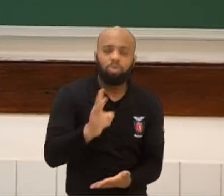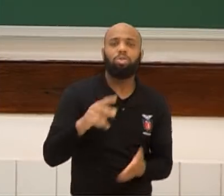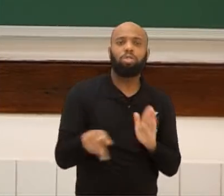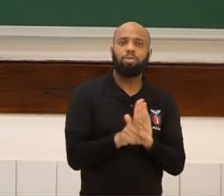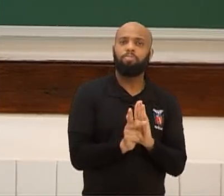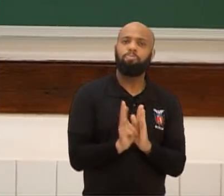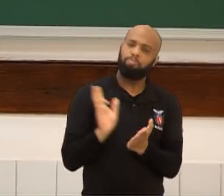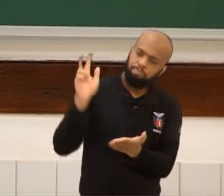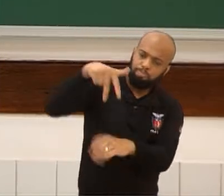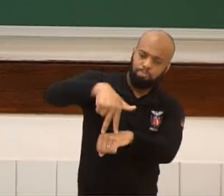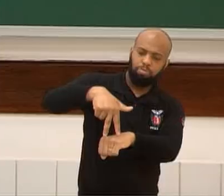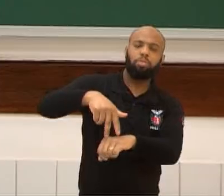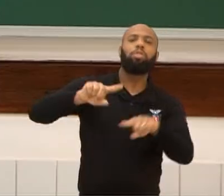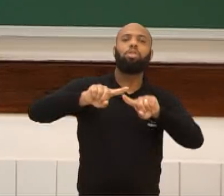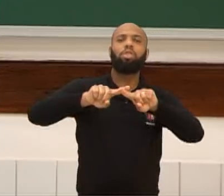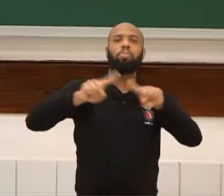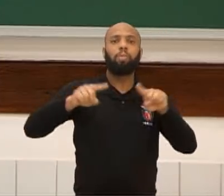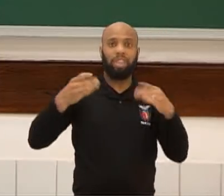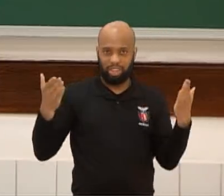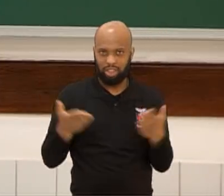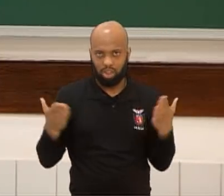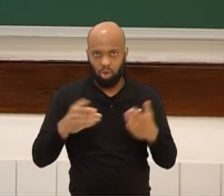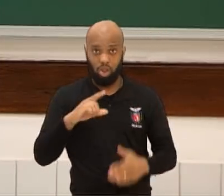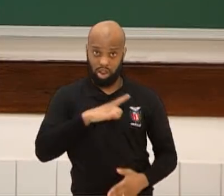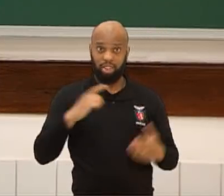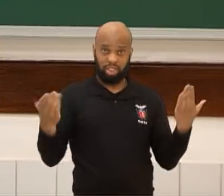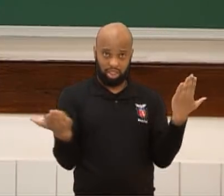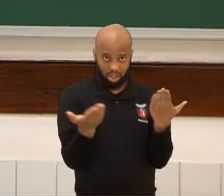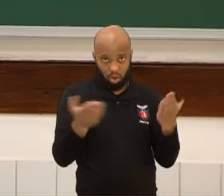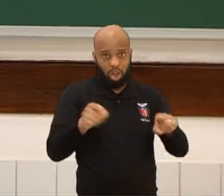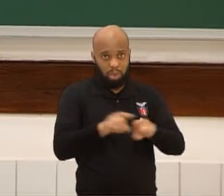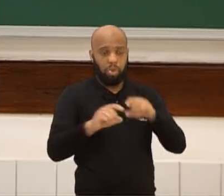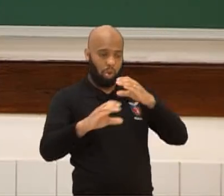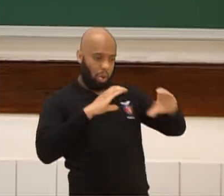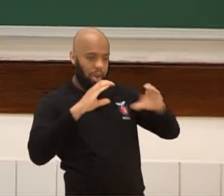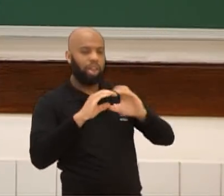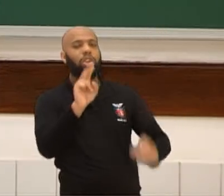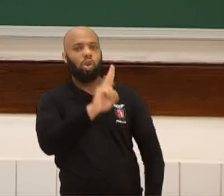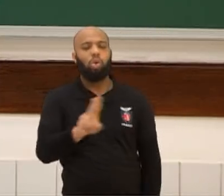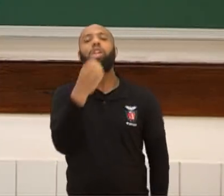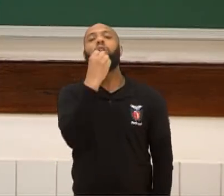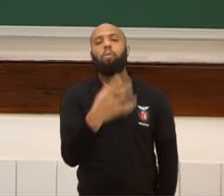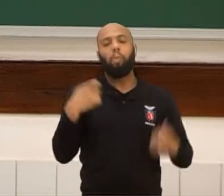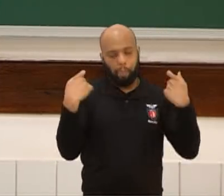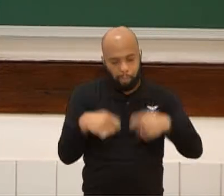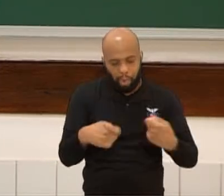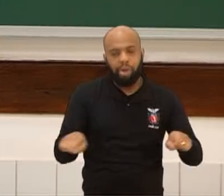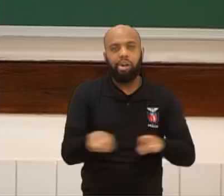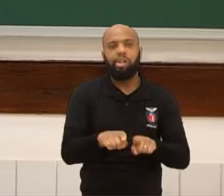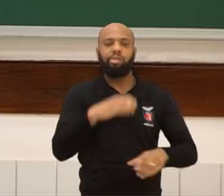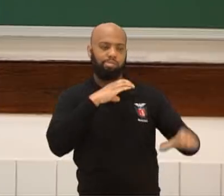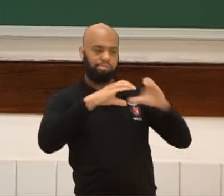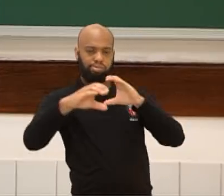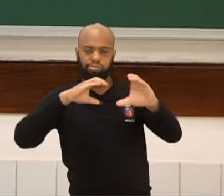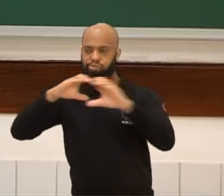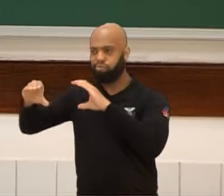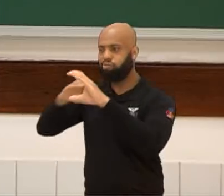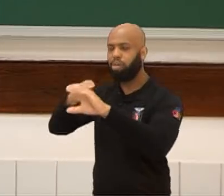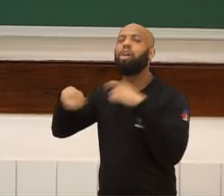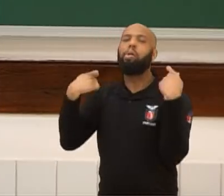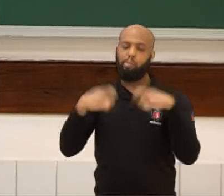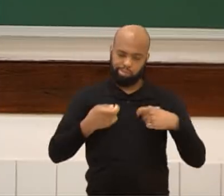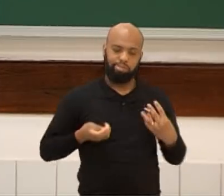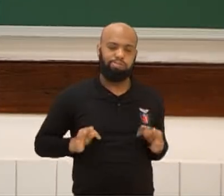ativa e, mais uma vez, esse ano, os meios de comunicação foram novamente o recurso necessário para que a comunicação se mantivesse ativa